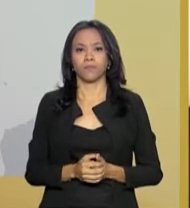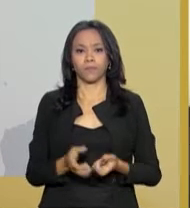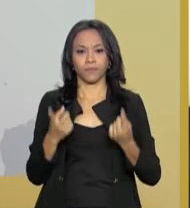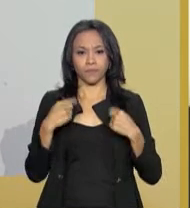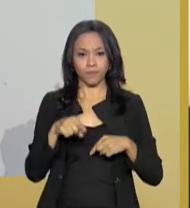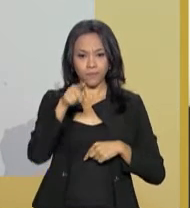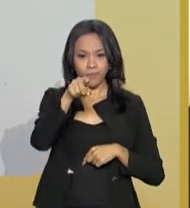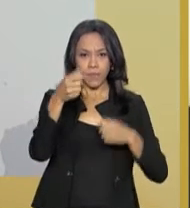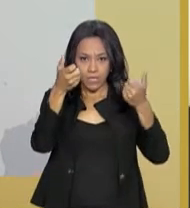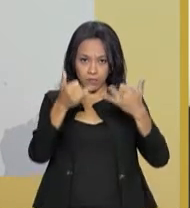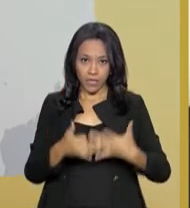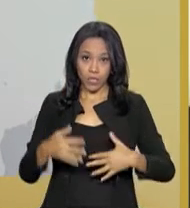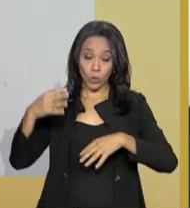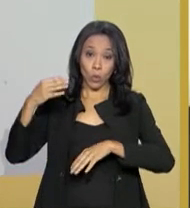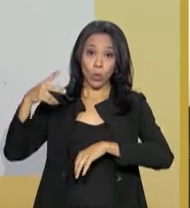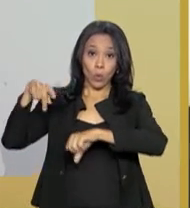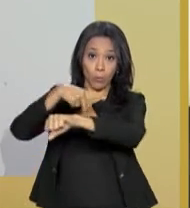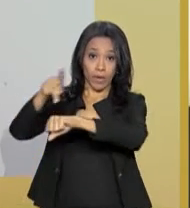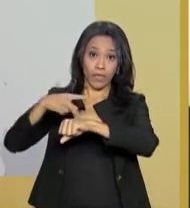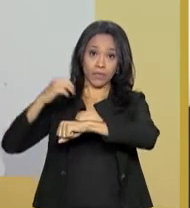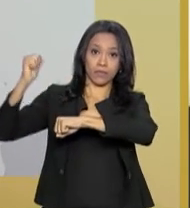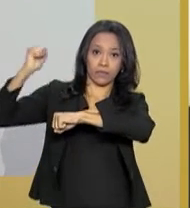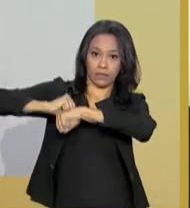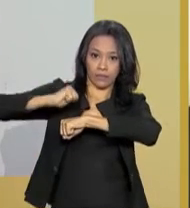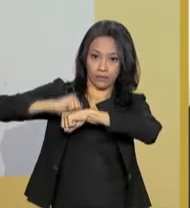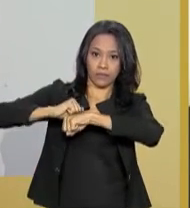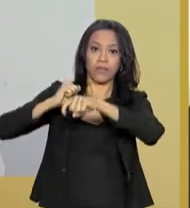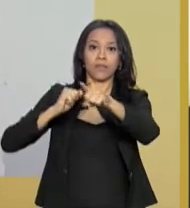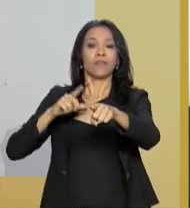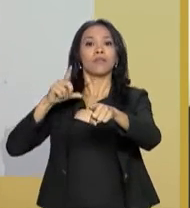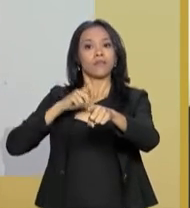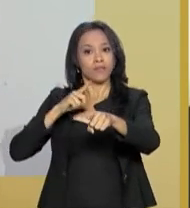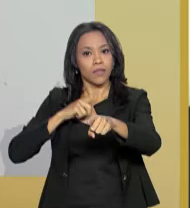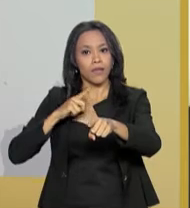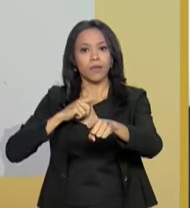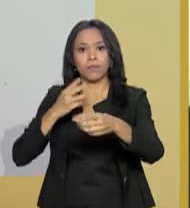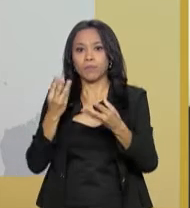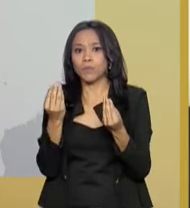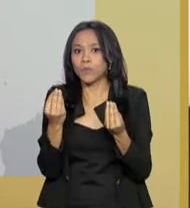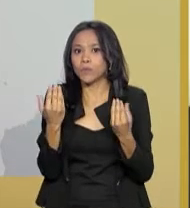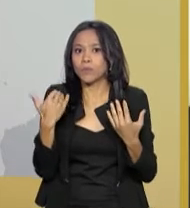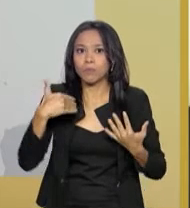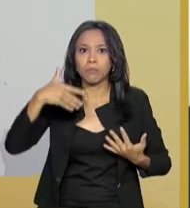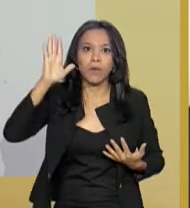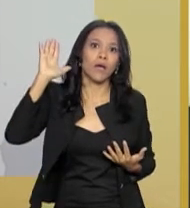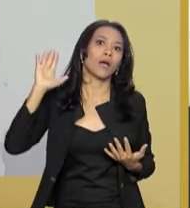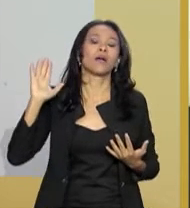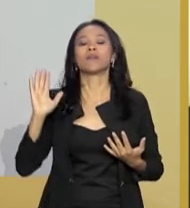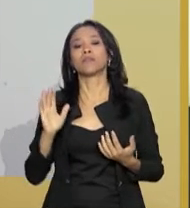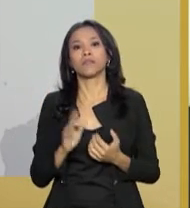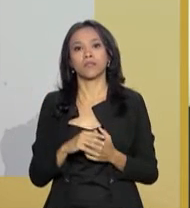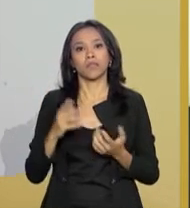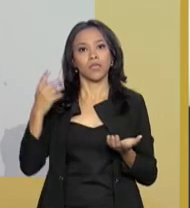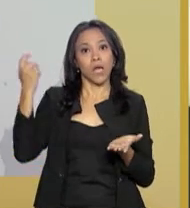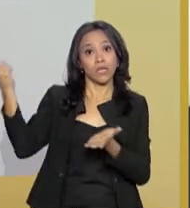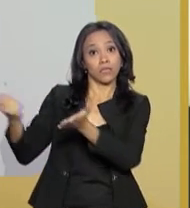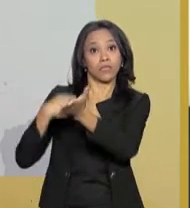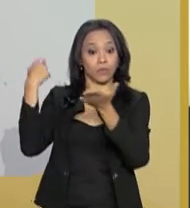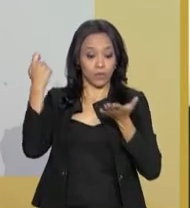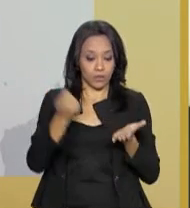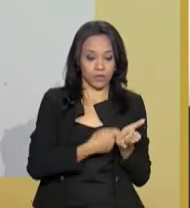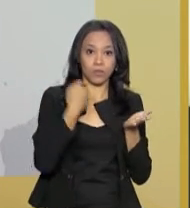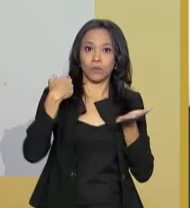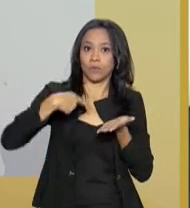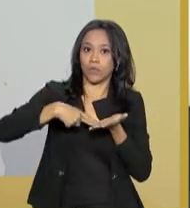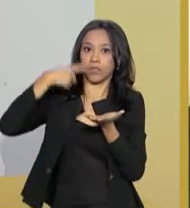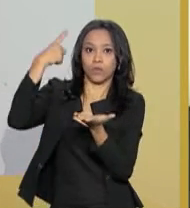Singapura é um país que tem já grandes investimentos no Brasil e poderá ter muito mais a partir da assinatura